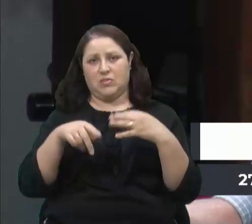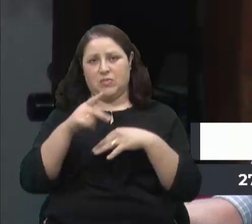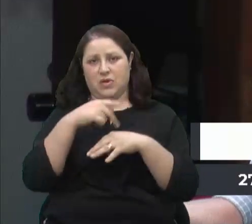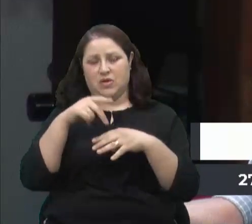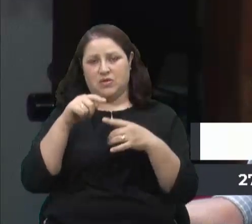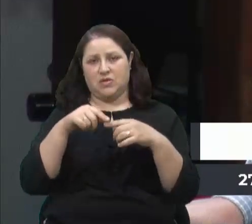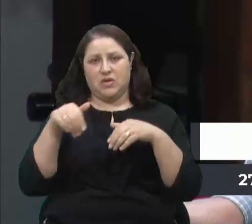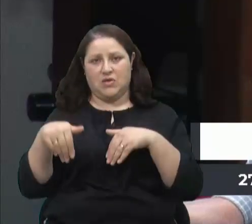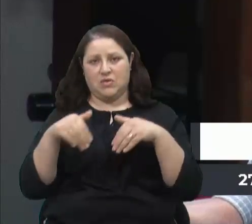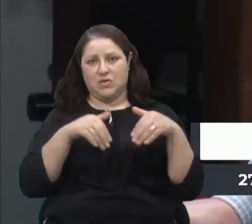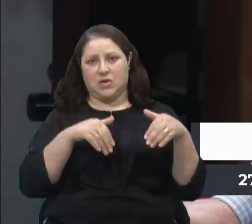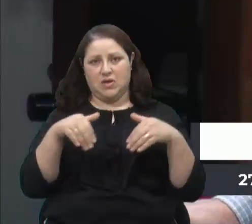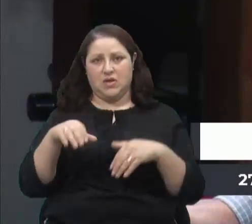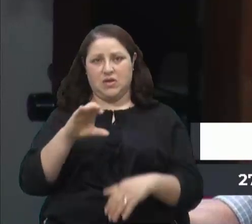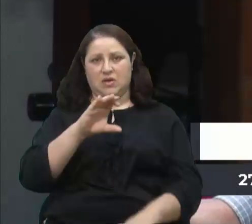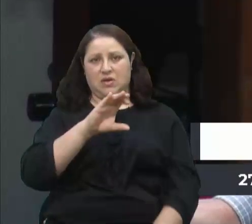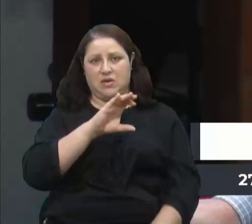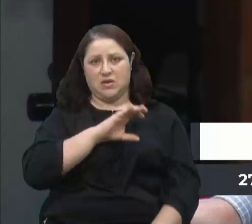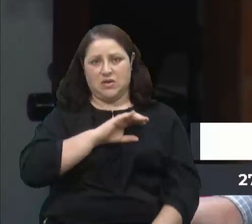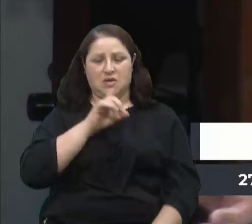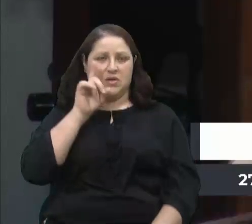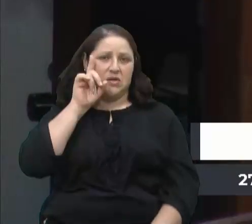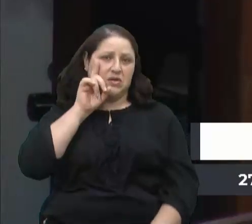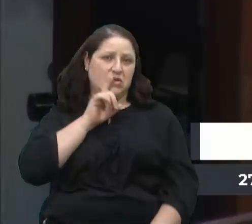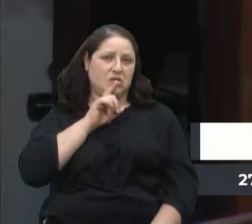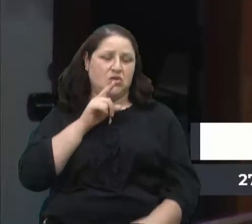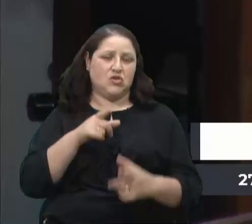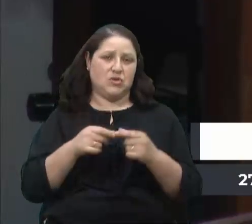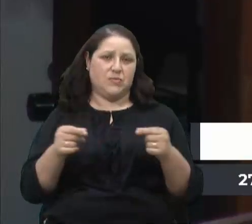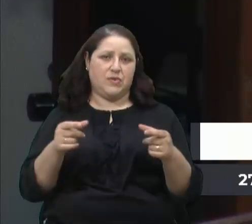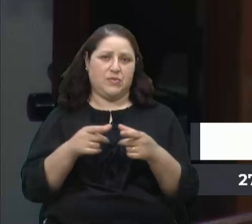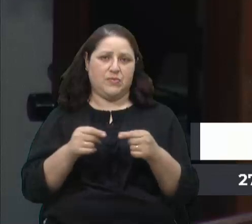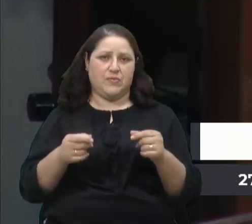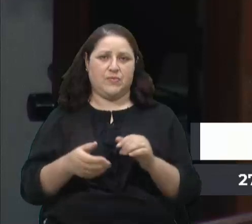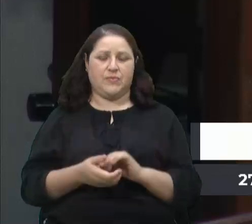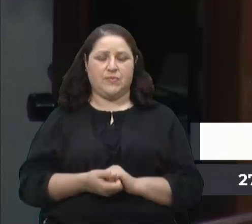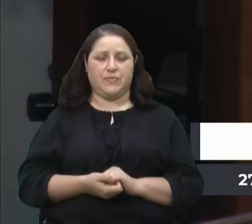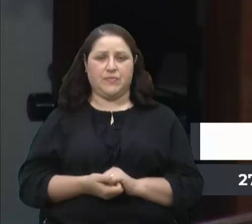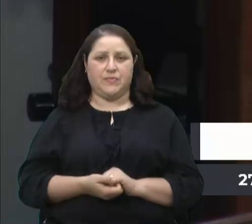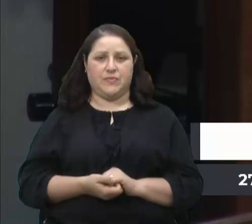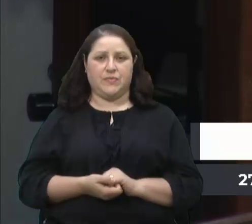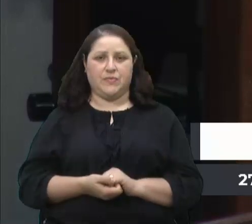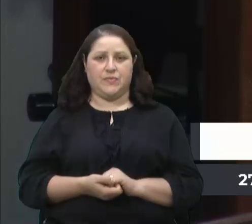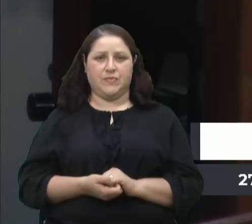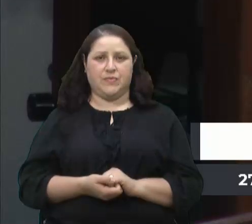Austrália, Canadá, Estados Unidos e Japão.